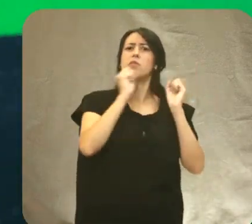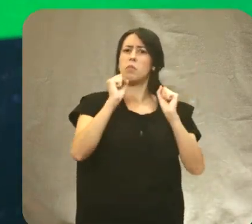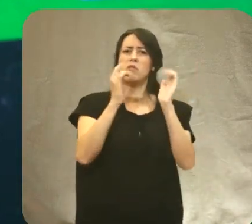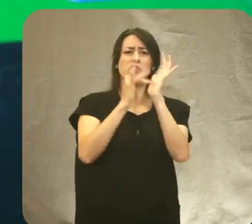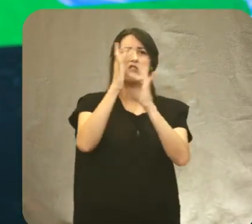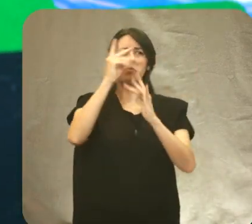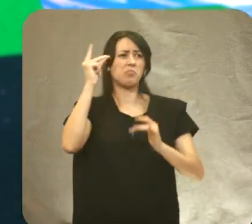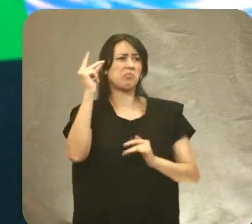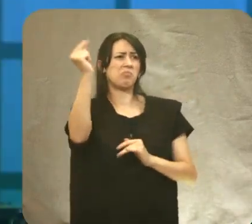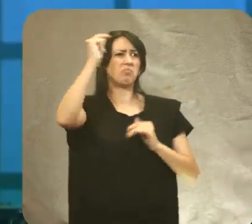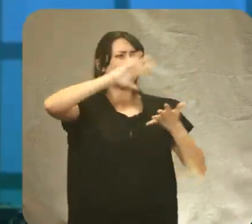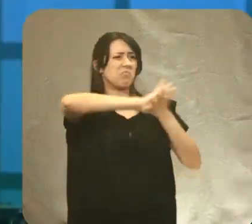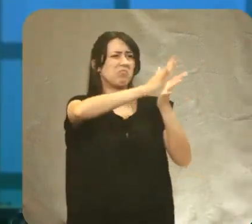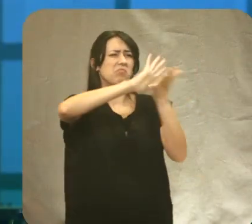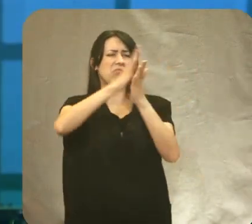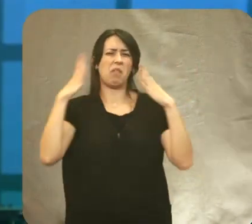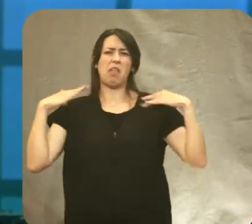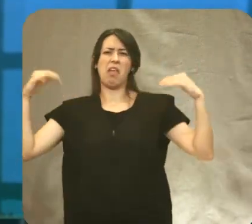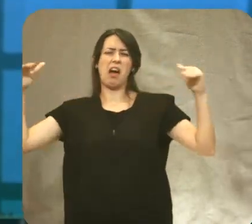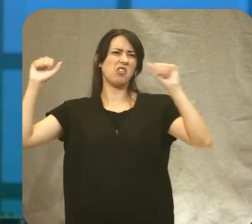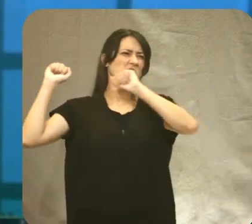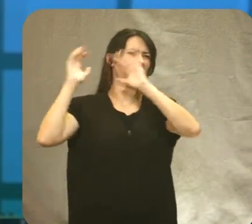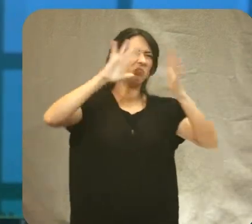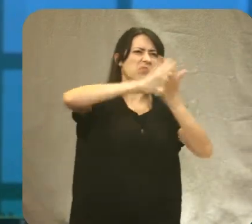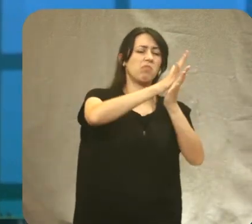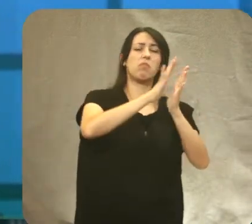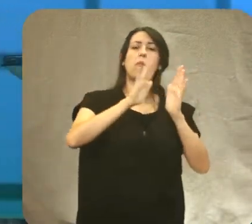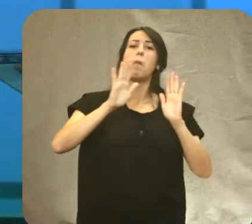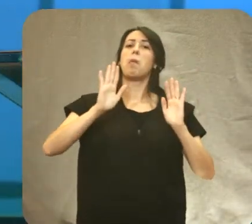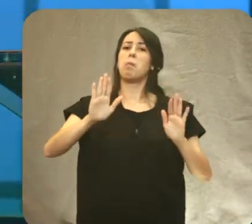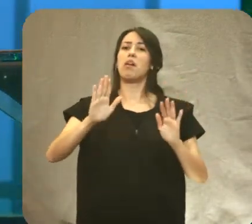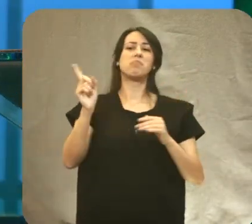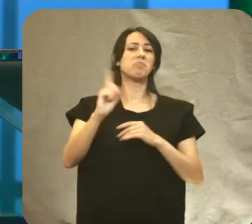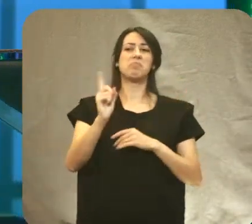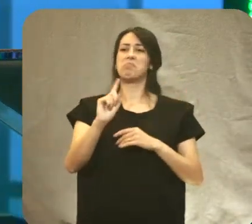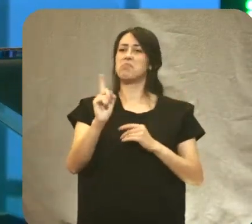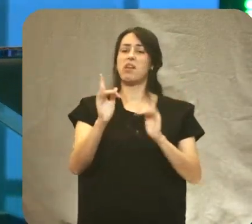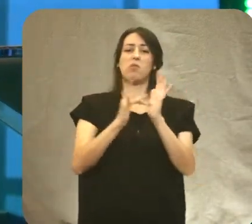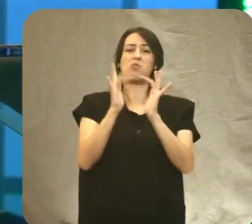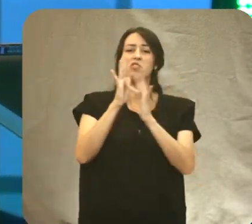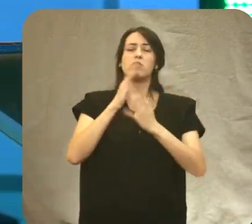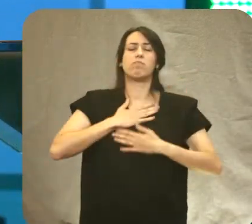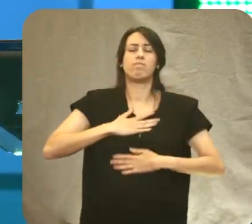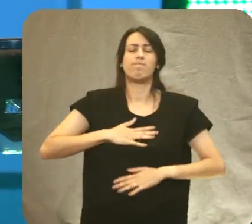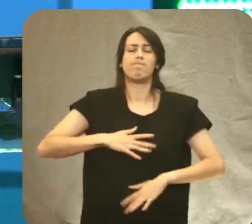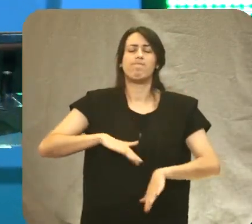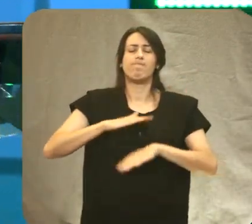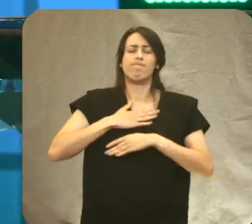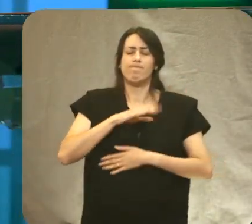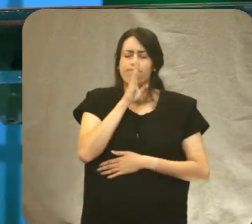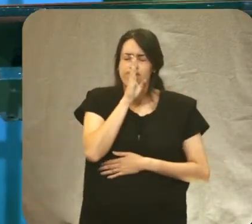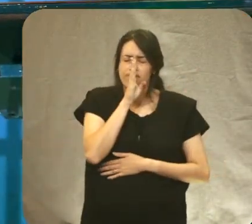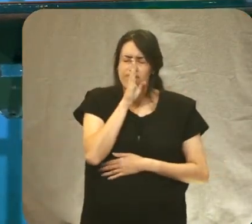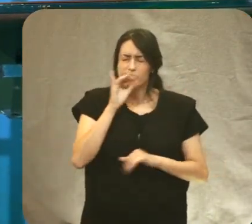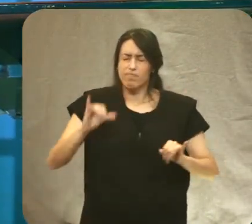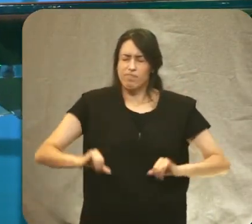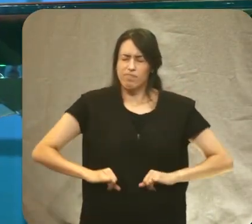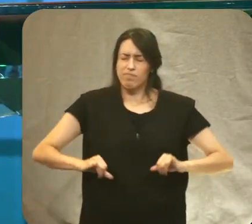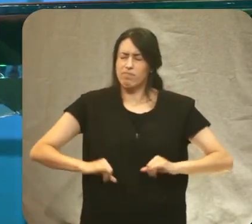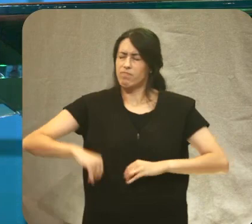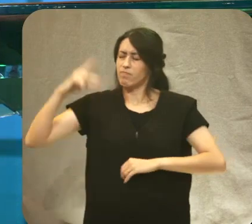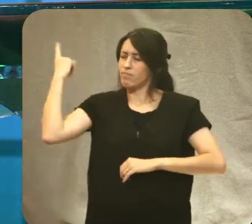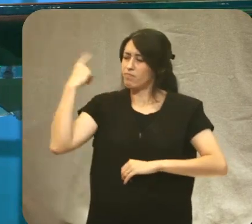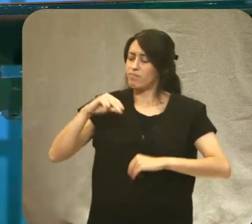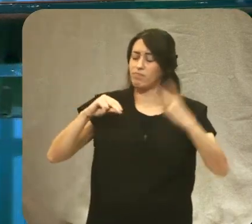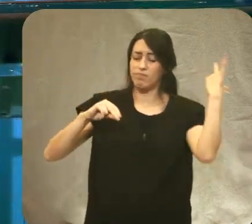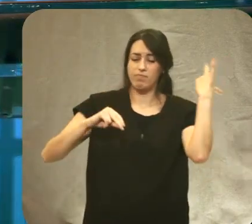os anjos acabariam com aquele sofrimento, mas não, ele passou pela via dolorosa. Ele foi humilhado, ele foi até a cruz do